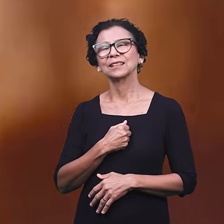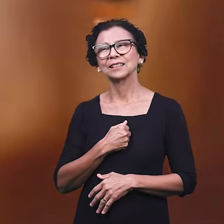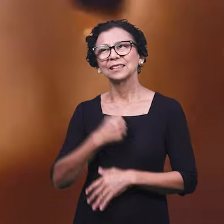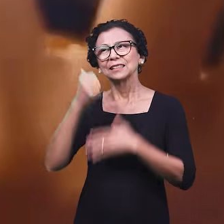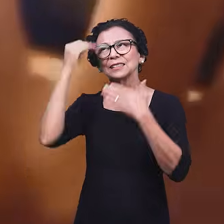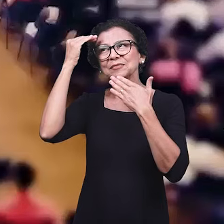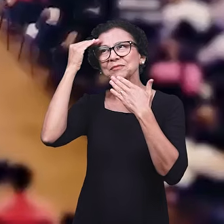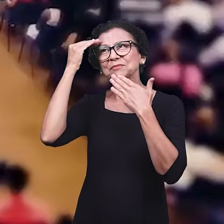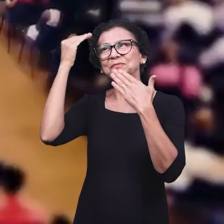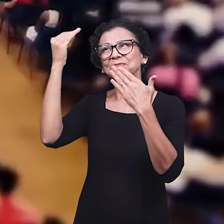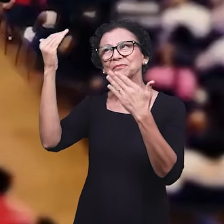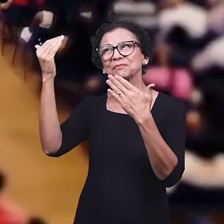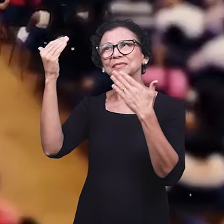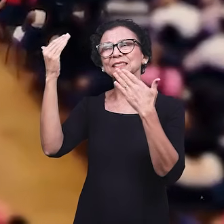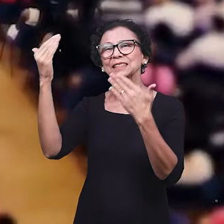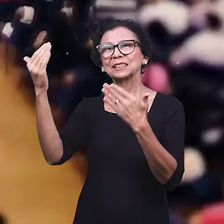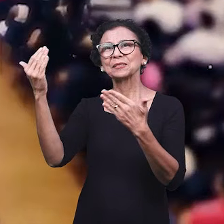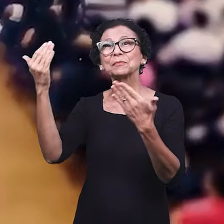adorar,